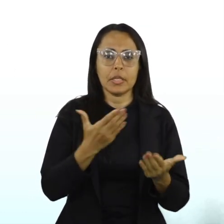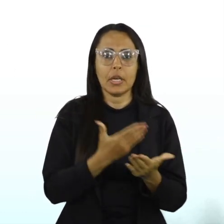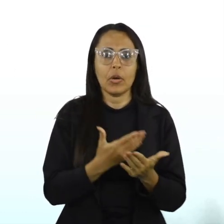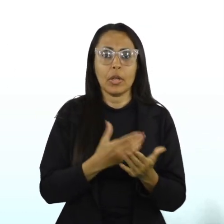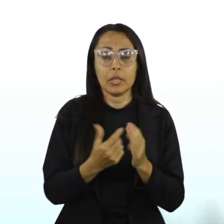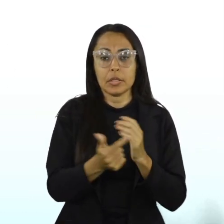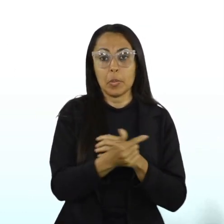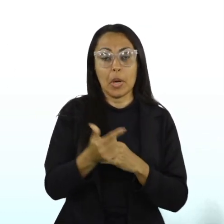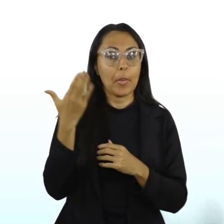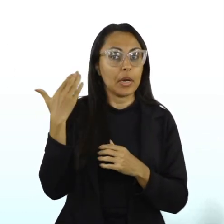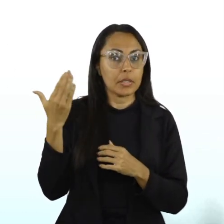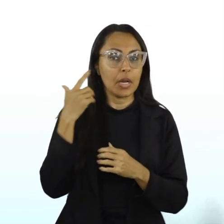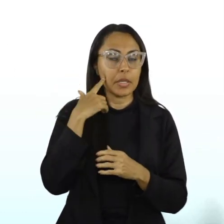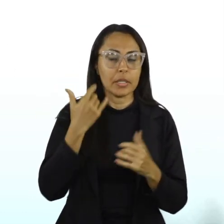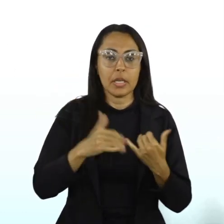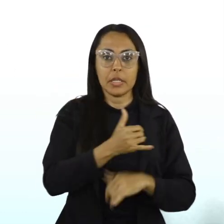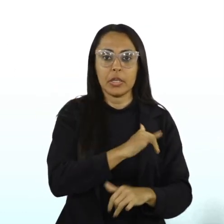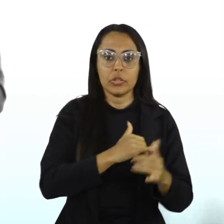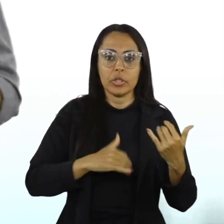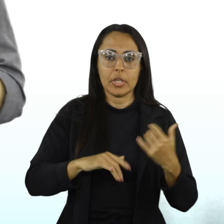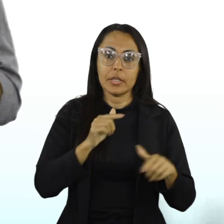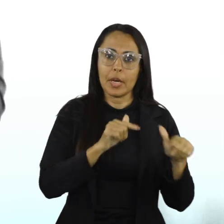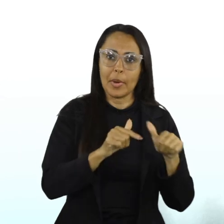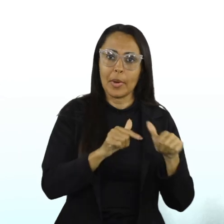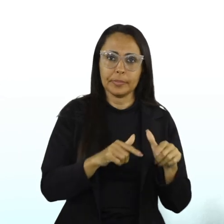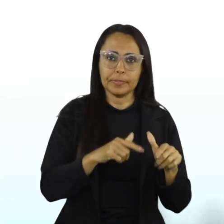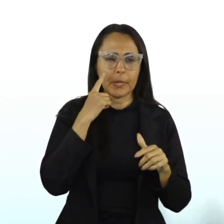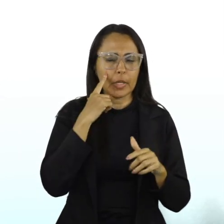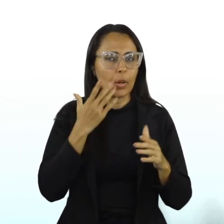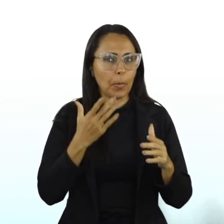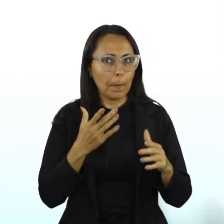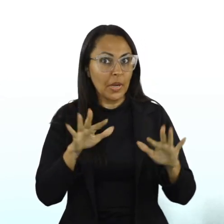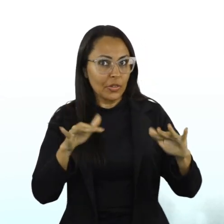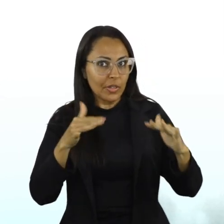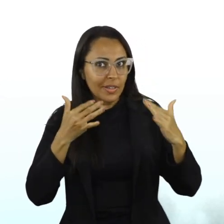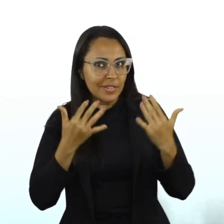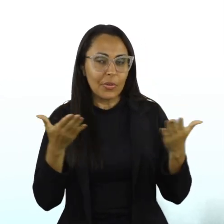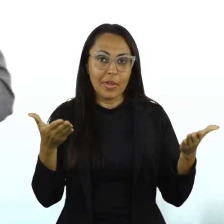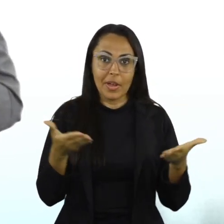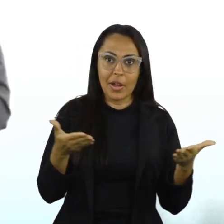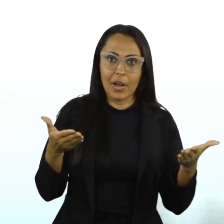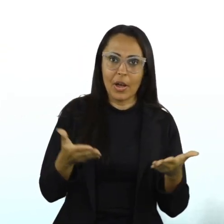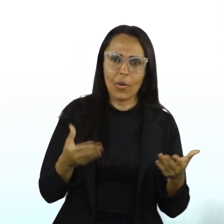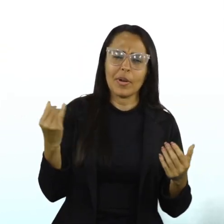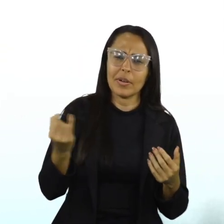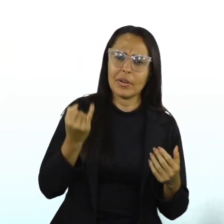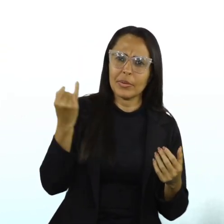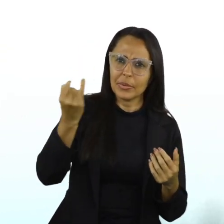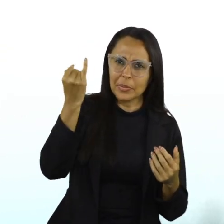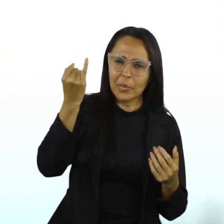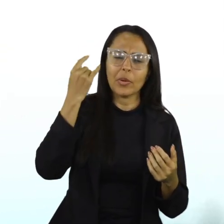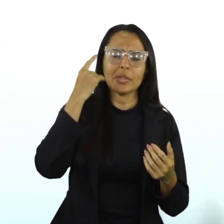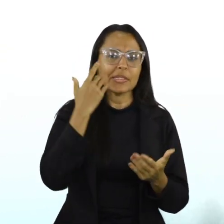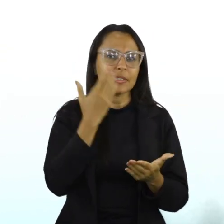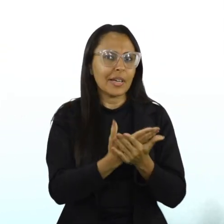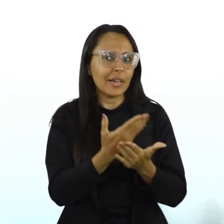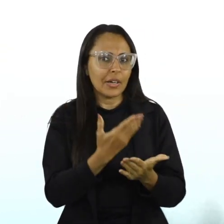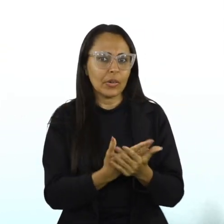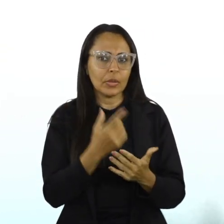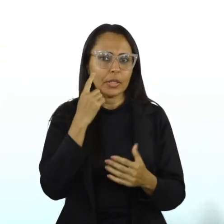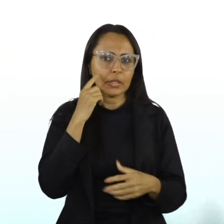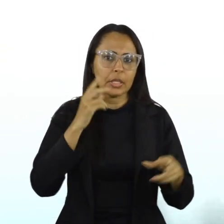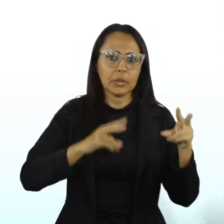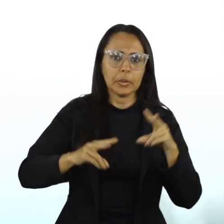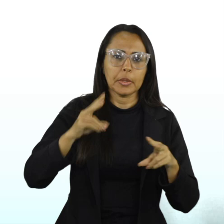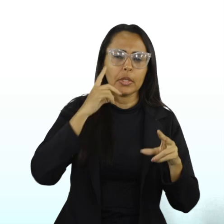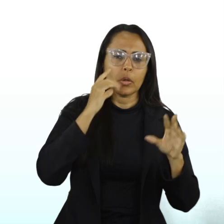semana passada de energia e trabalho. Então, se prepara, porque a aula de hoje ela é extremamente importante para você que está assistindo e está